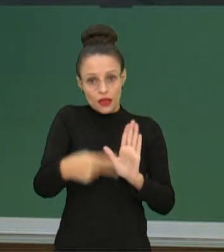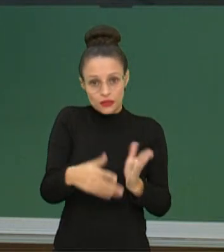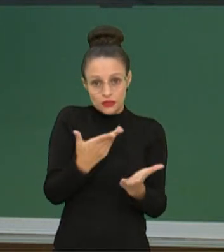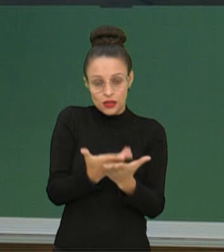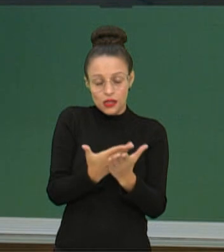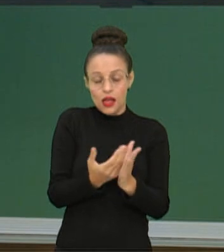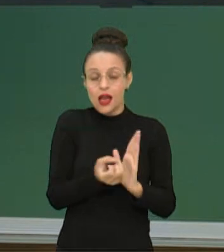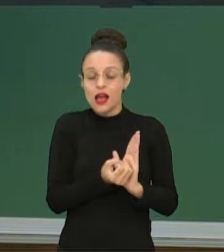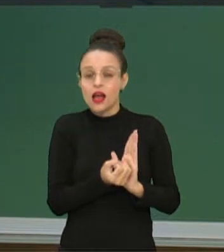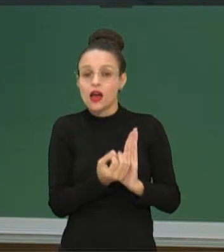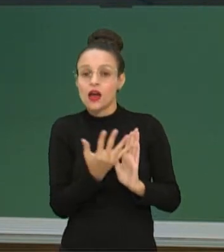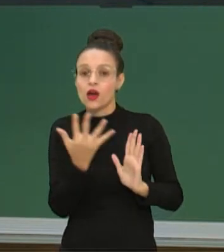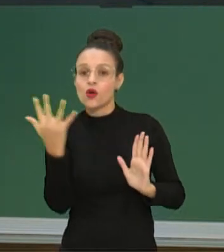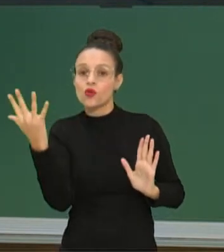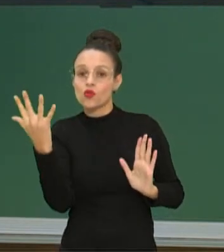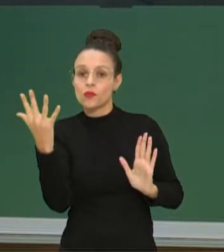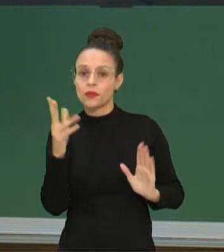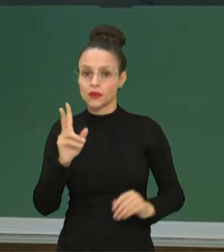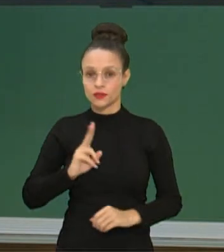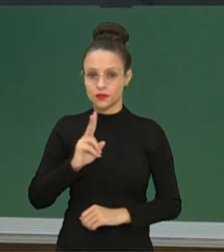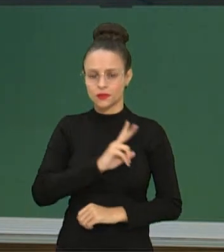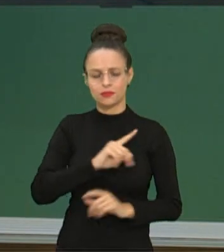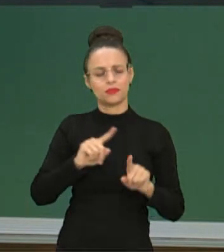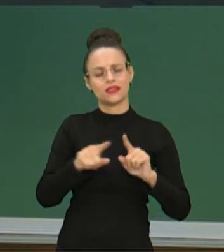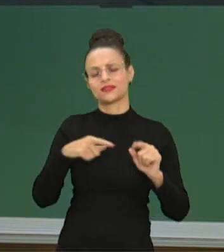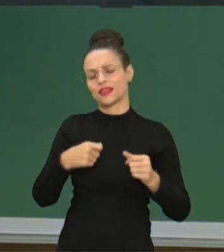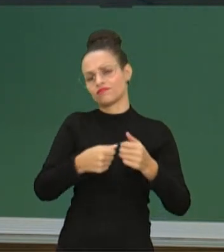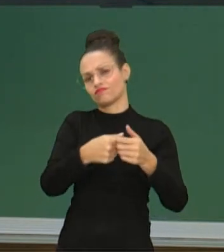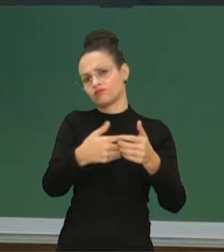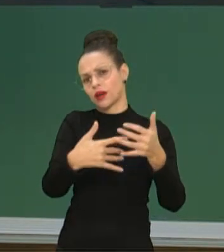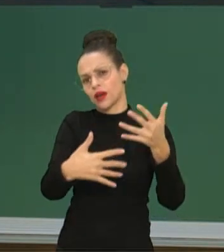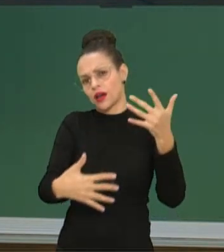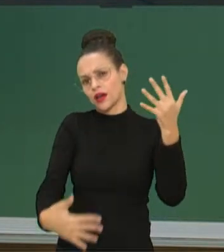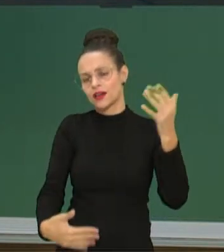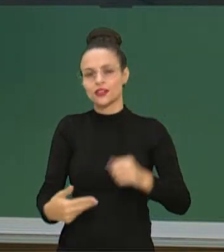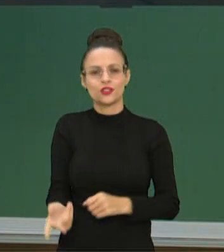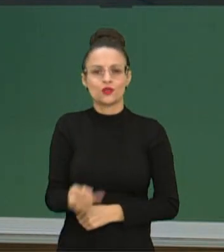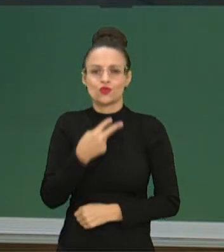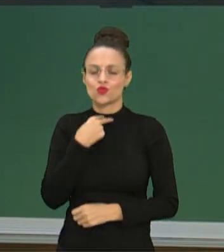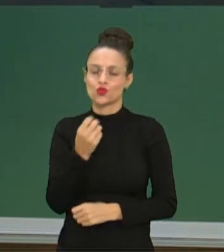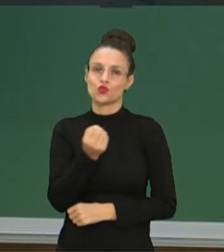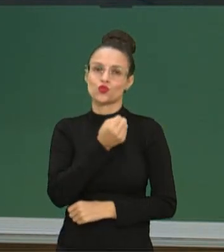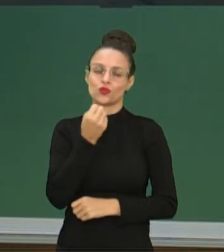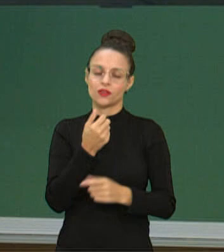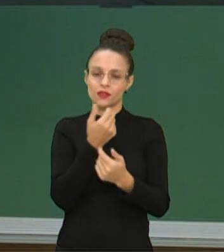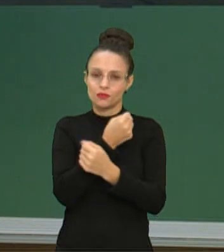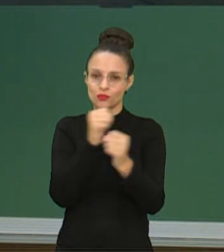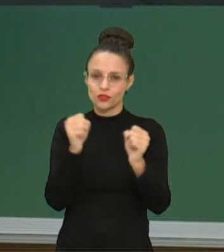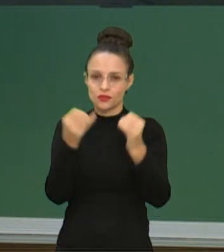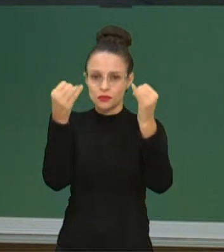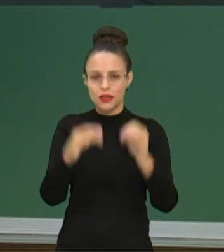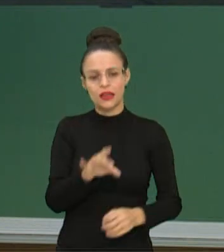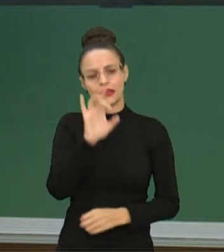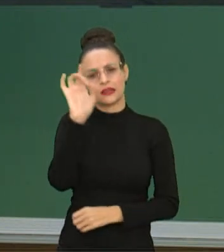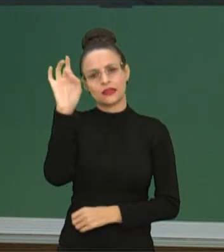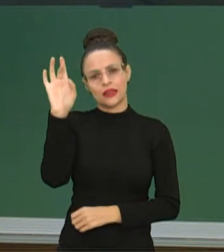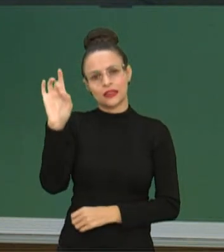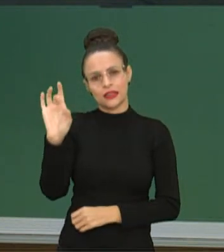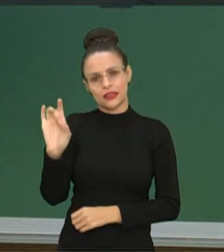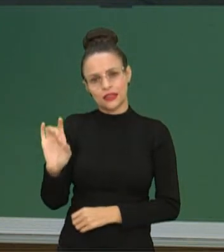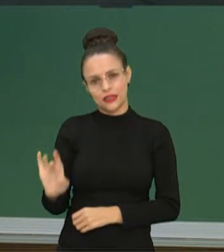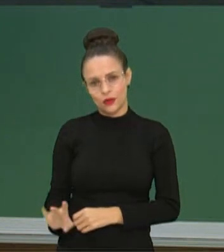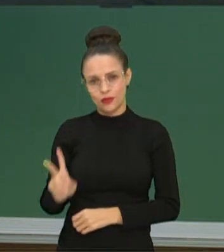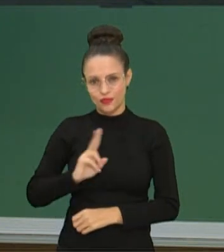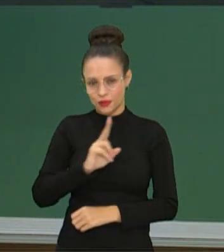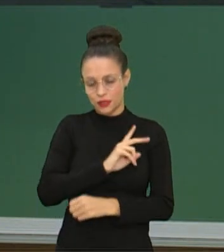aula algumas. Existem muitas vitaminas. Não daria para eu falar de cada uma, senão a gente fica o trimestre todo